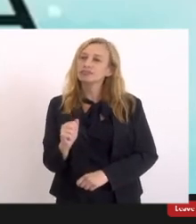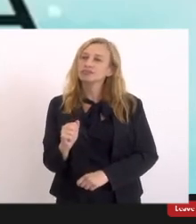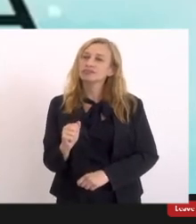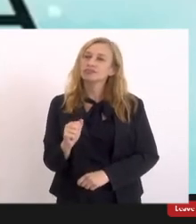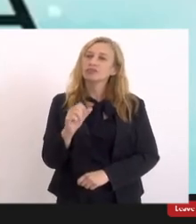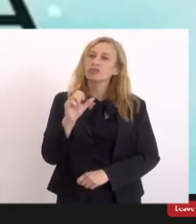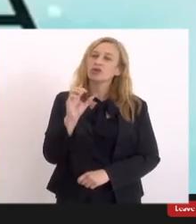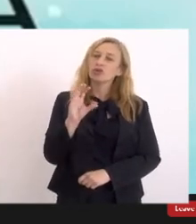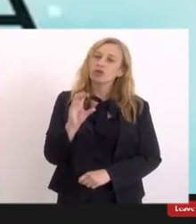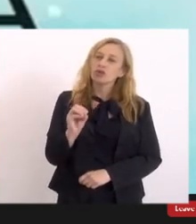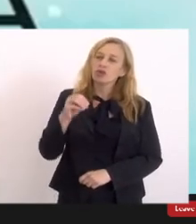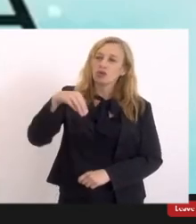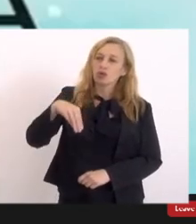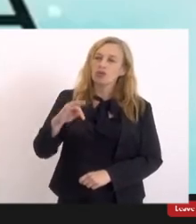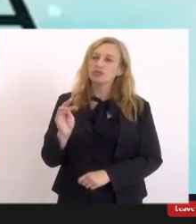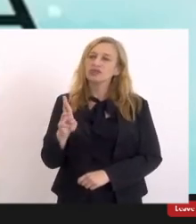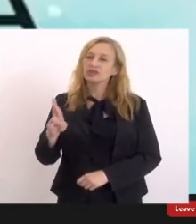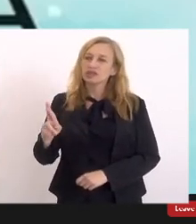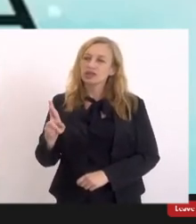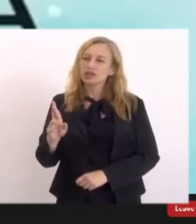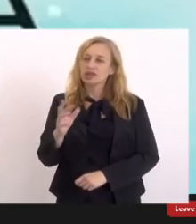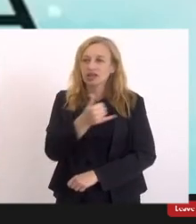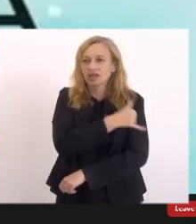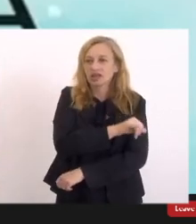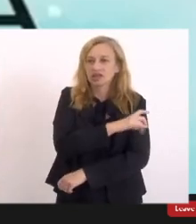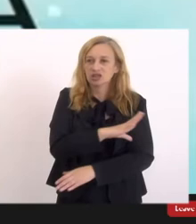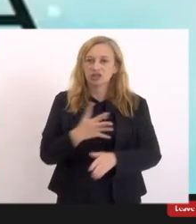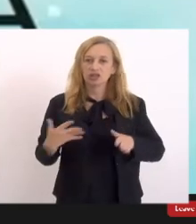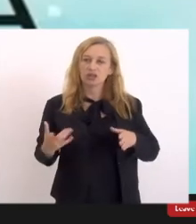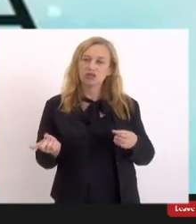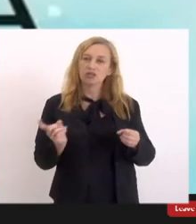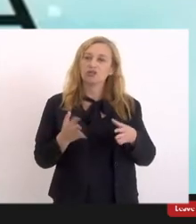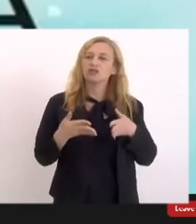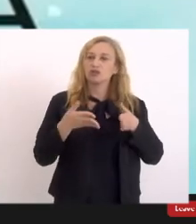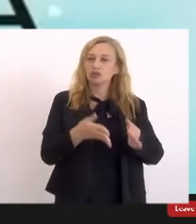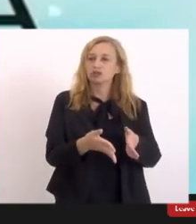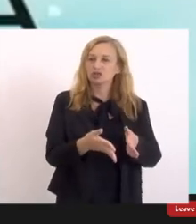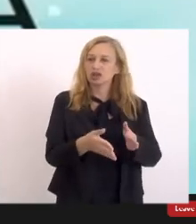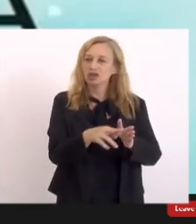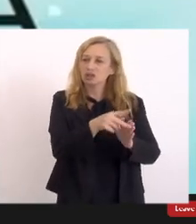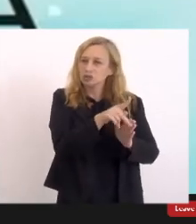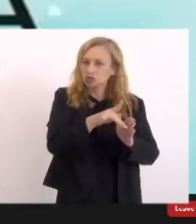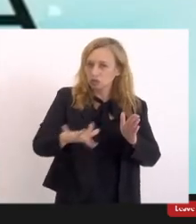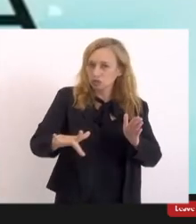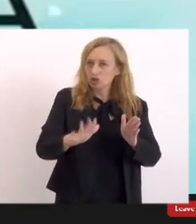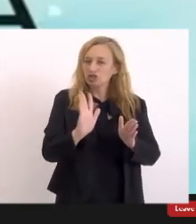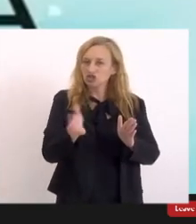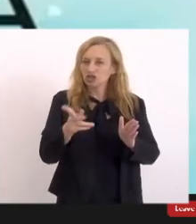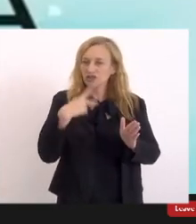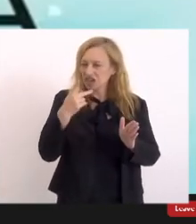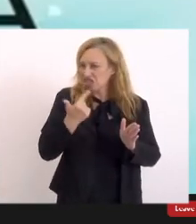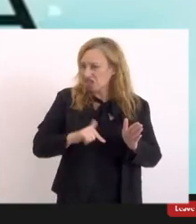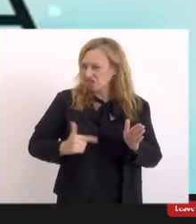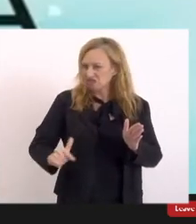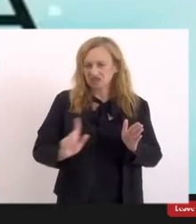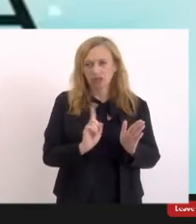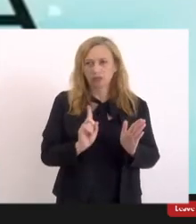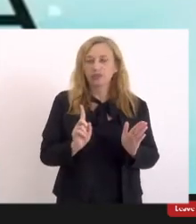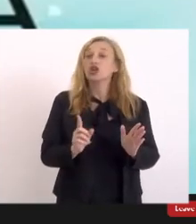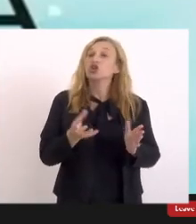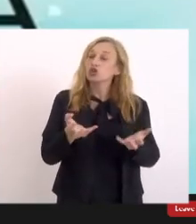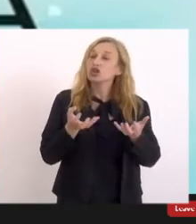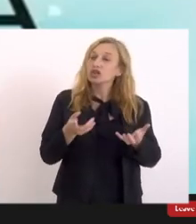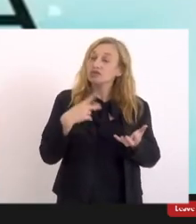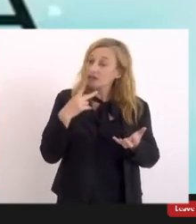Rio, nossa preocupação está voltada, de fato, pela adoção dos protocolos, que já foi colocado, eu não quero repetir, mas eu só